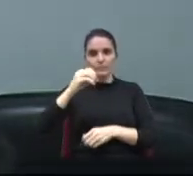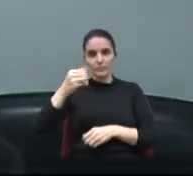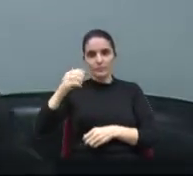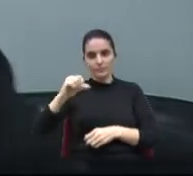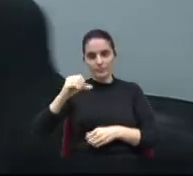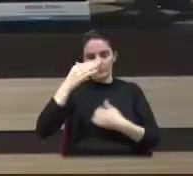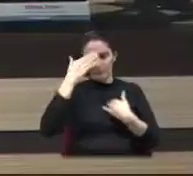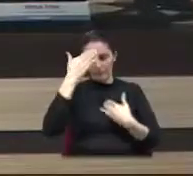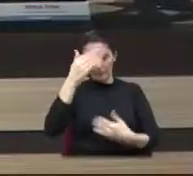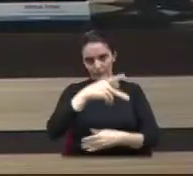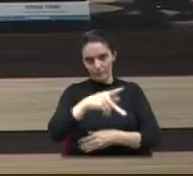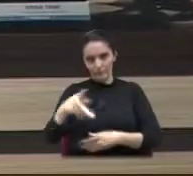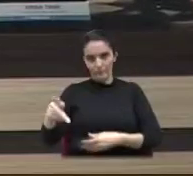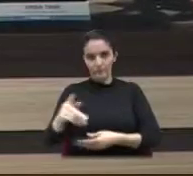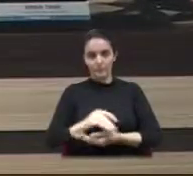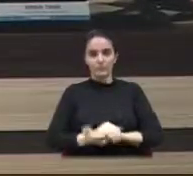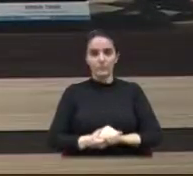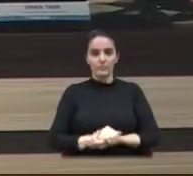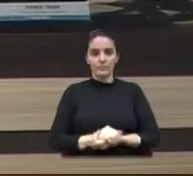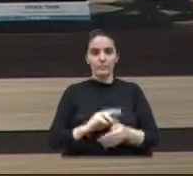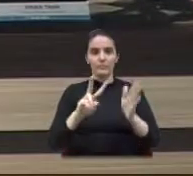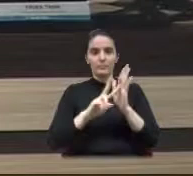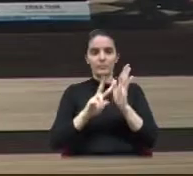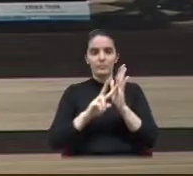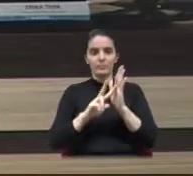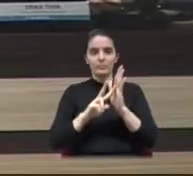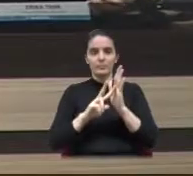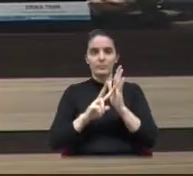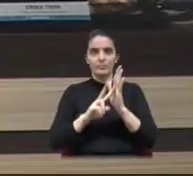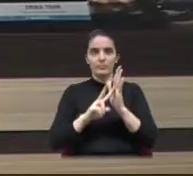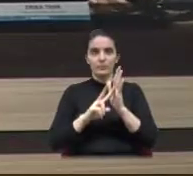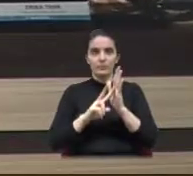presidente. Item 2 à pauta.